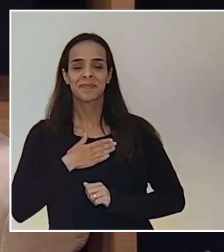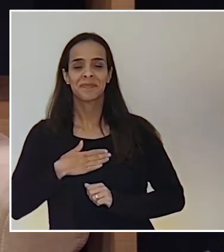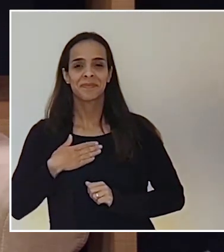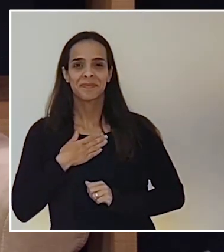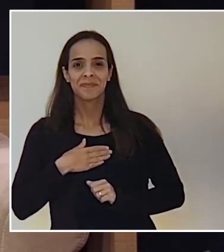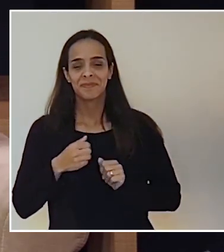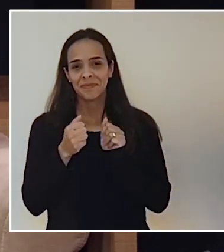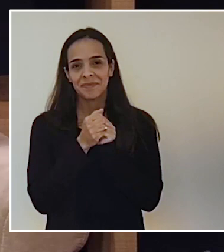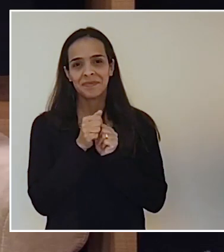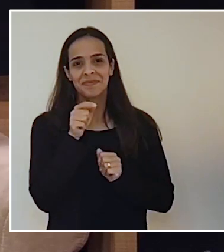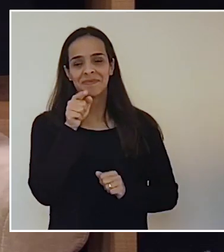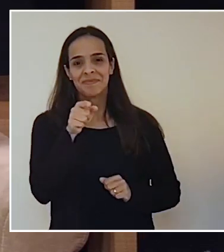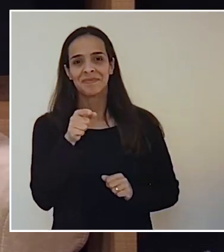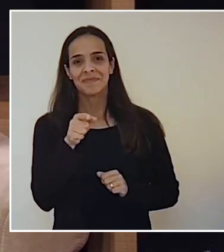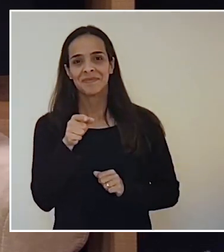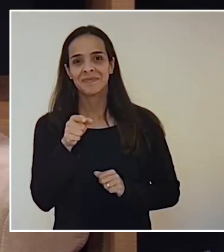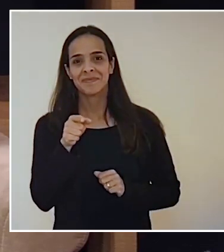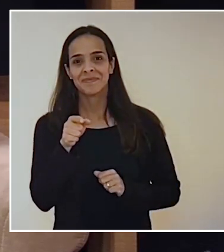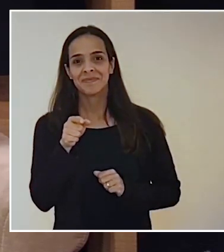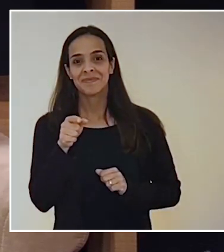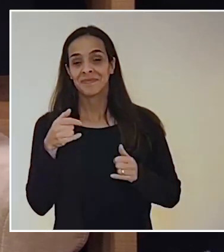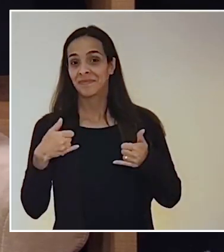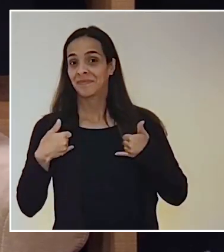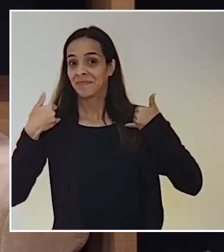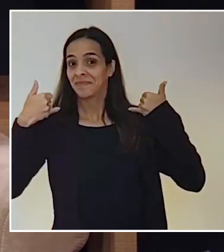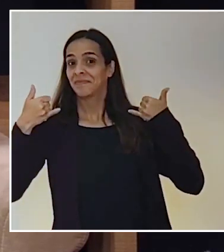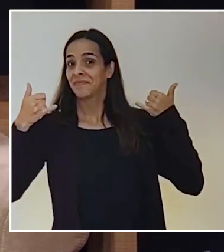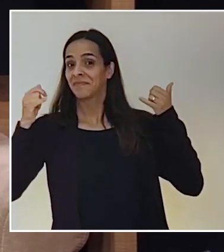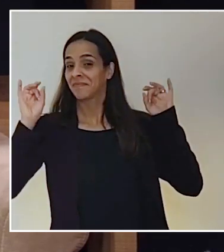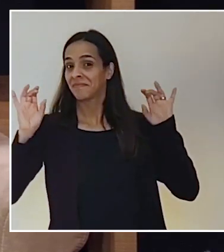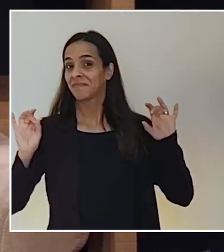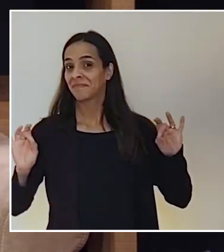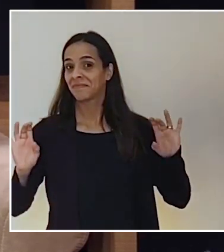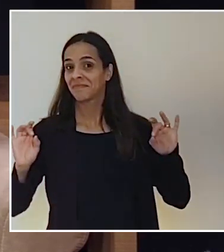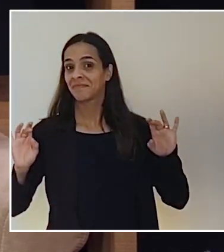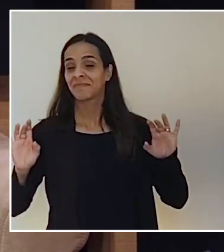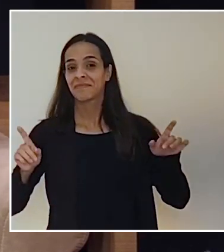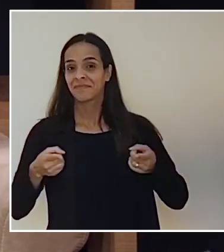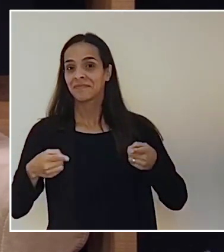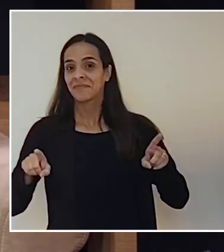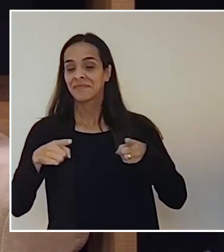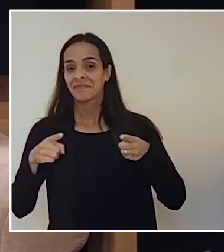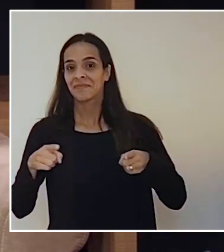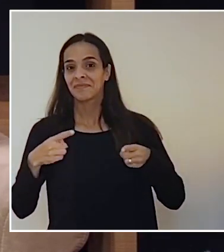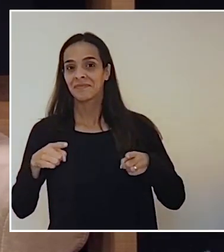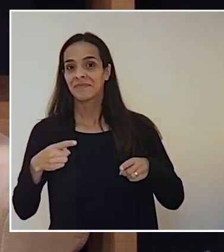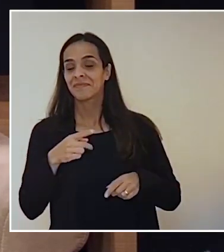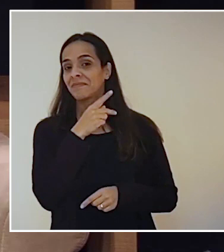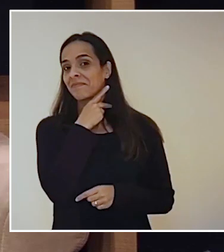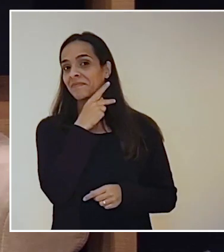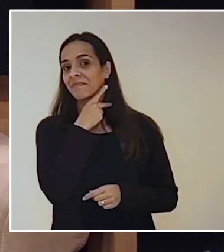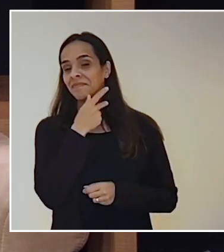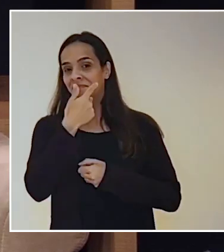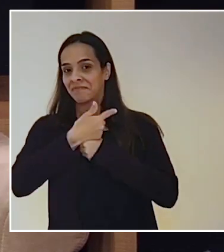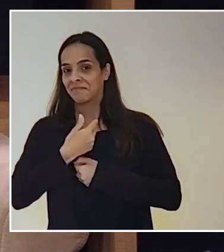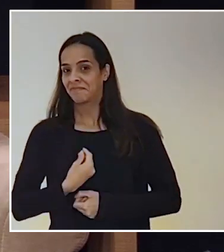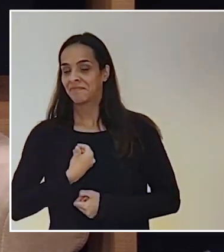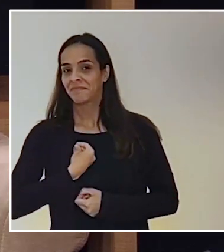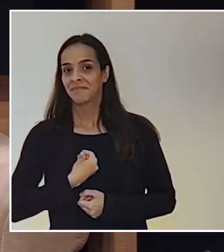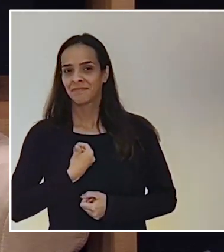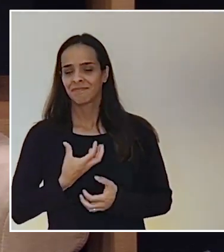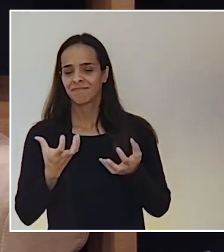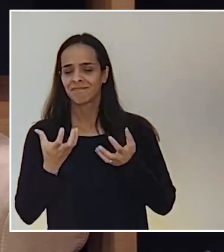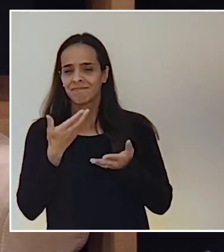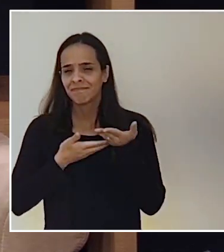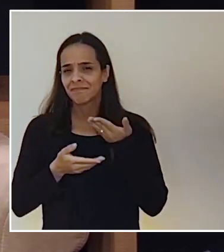um privilégio estar aqui com você no Festival IPB Live. E eu quero partilhar com você o